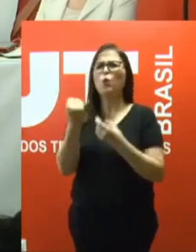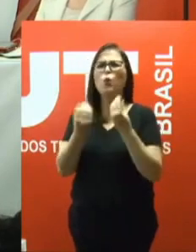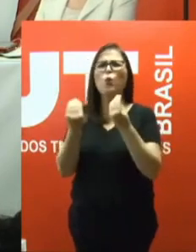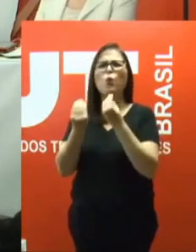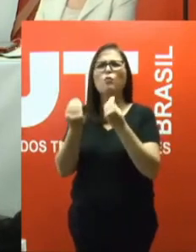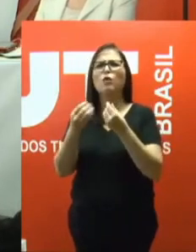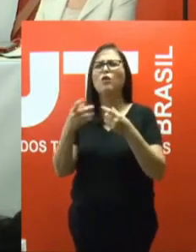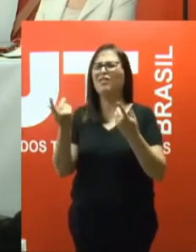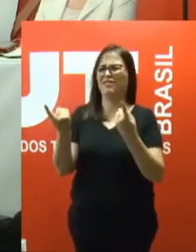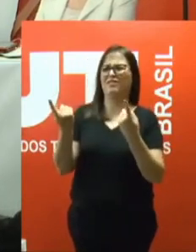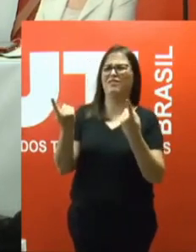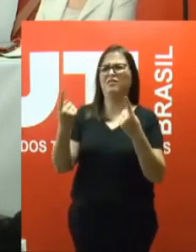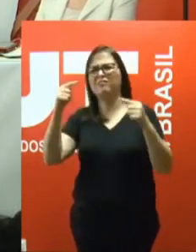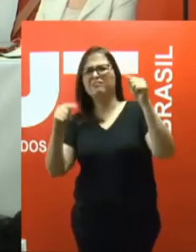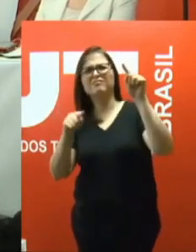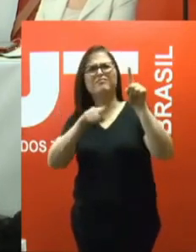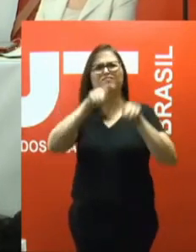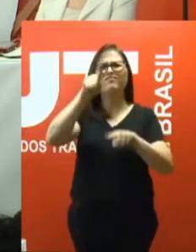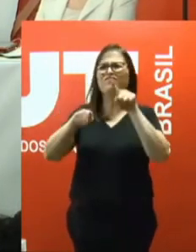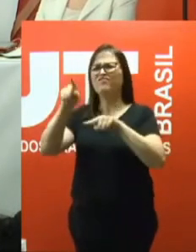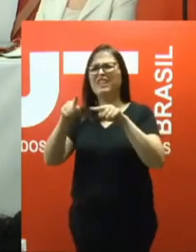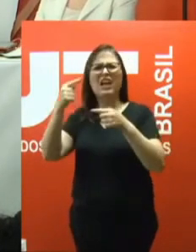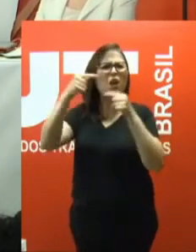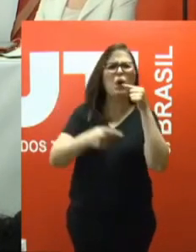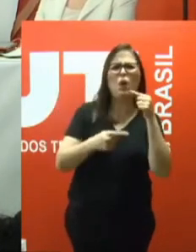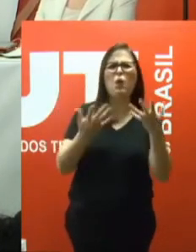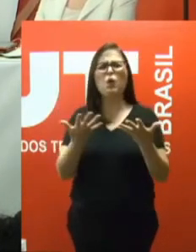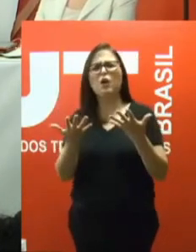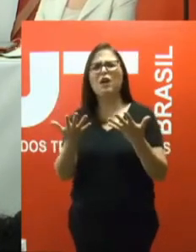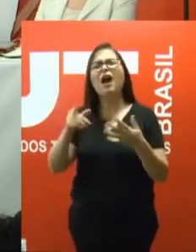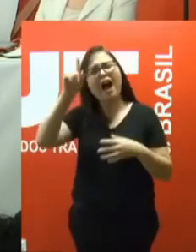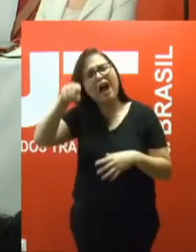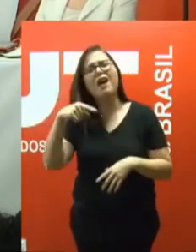ter divergência. Tudo que nós precisamos é